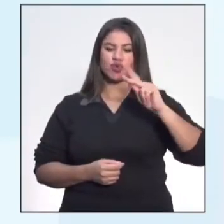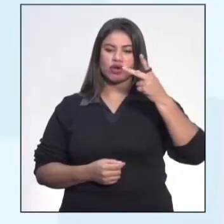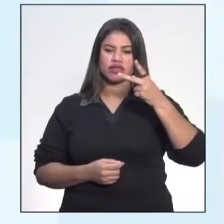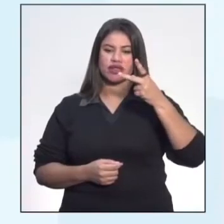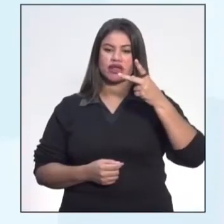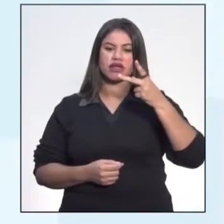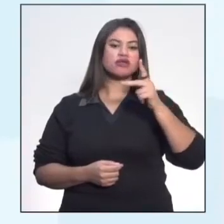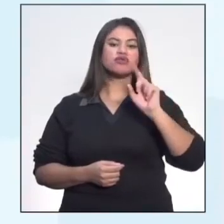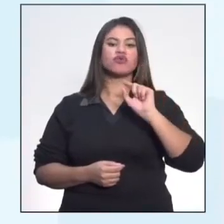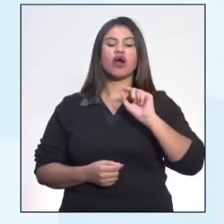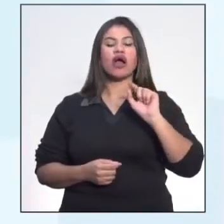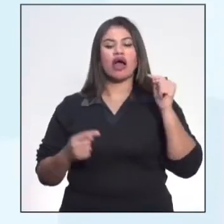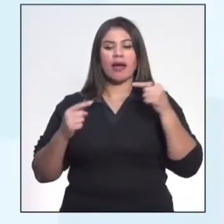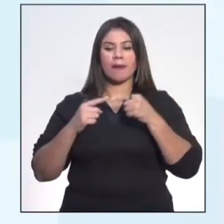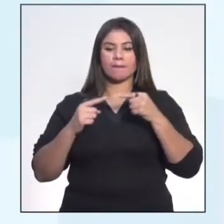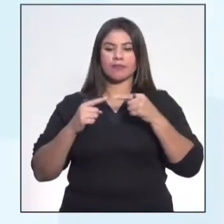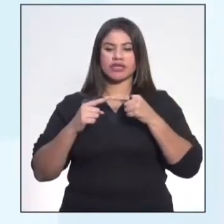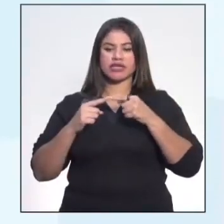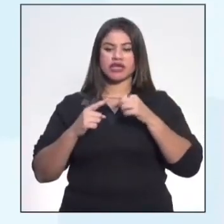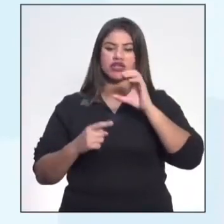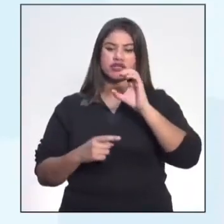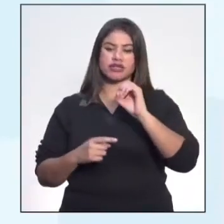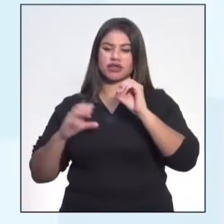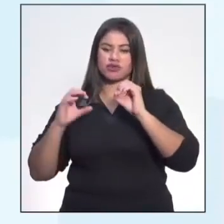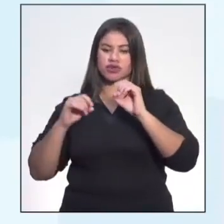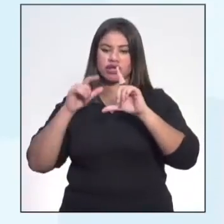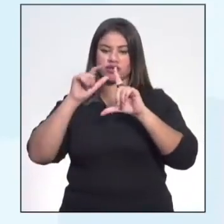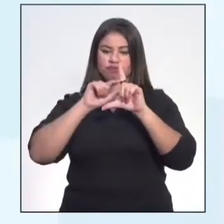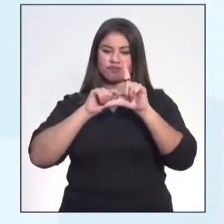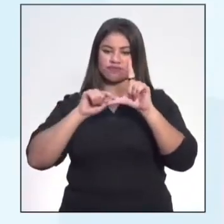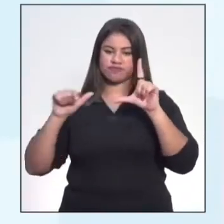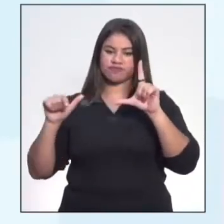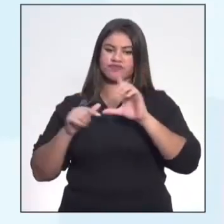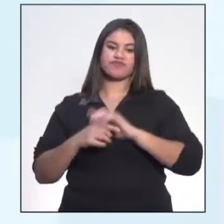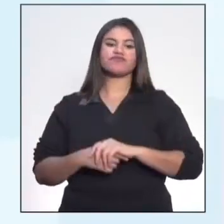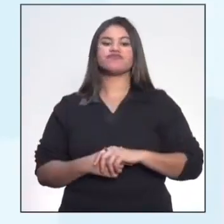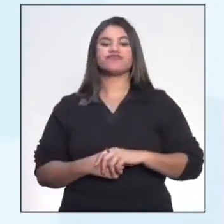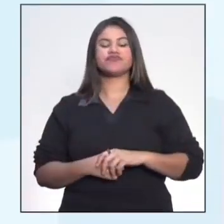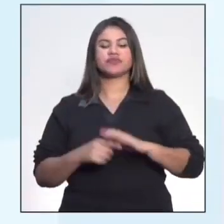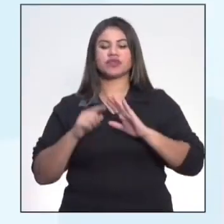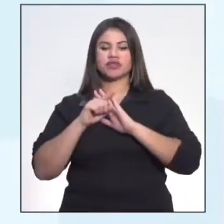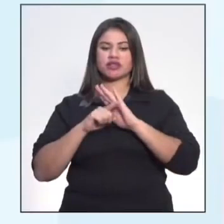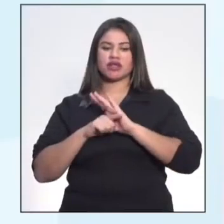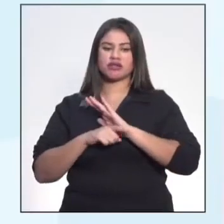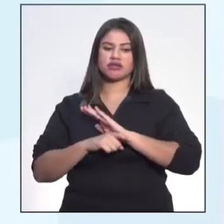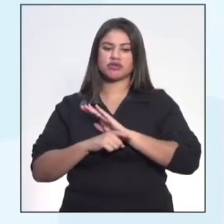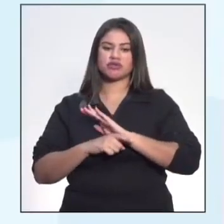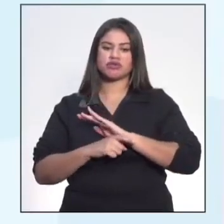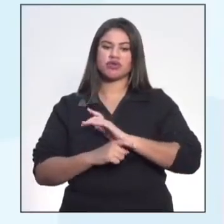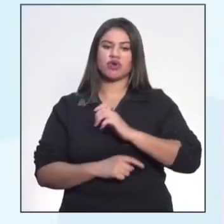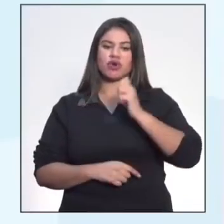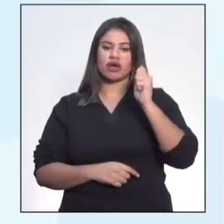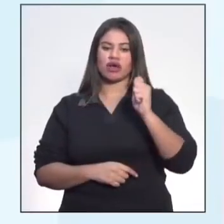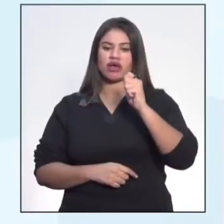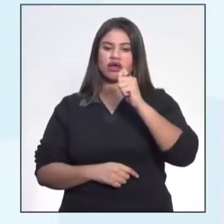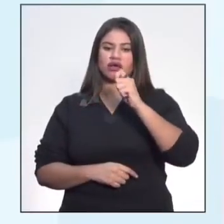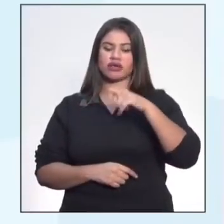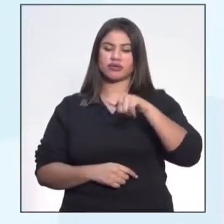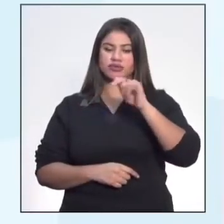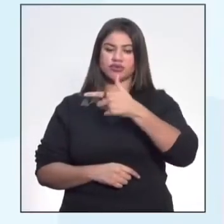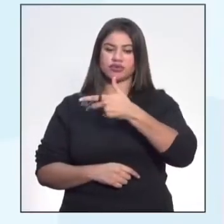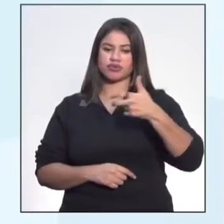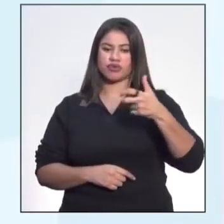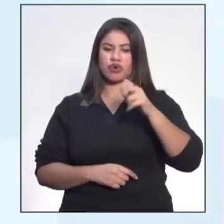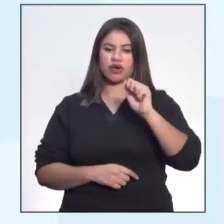na origem, no zero, zero. E a gente analisou y igual a ax² mais c, onde o a